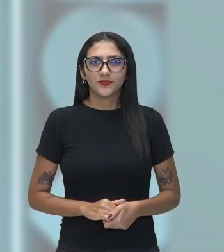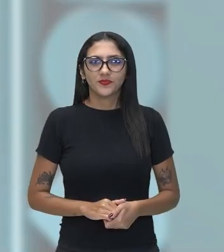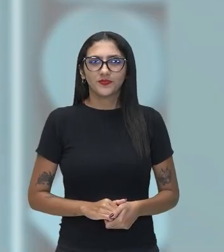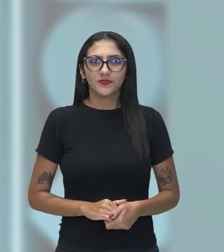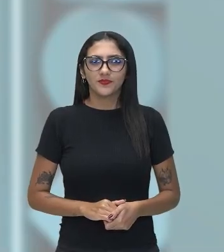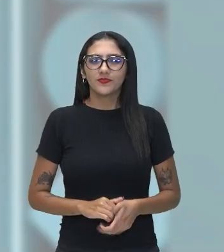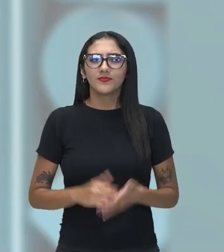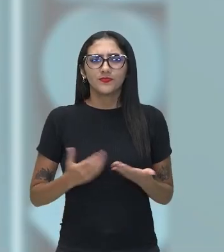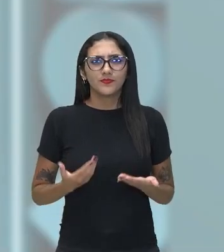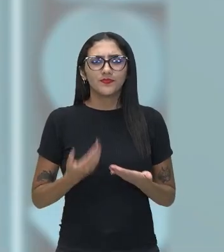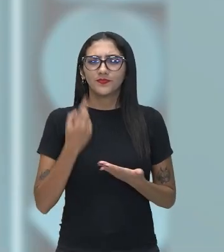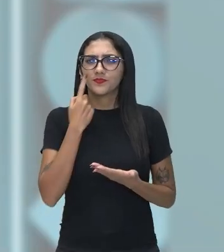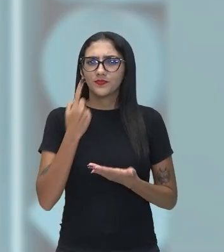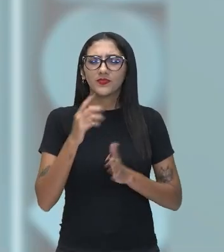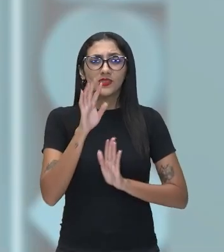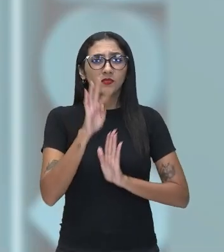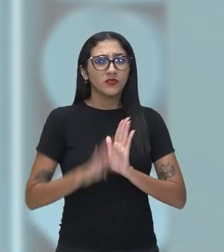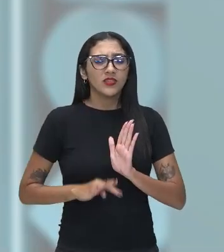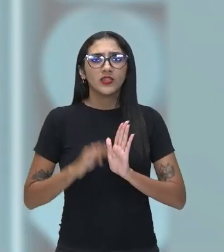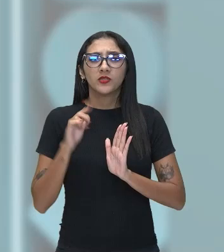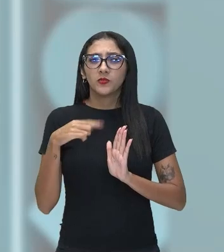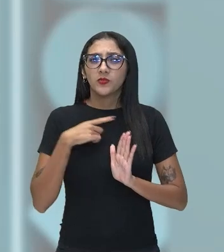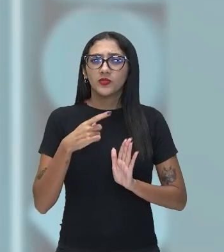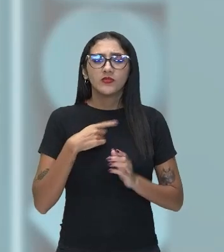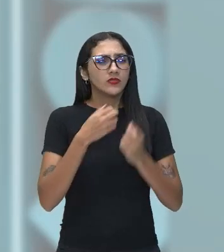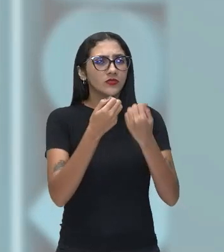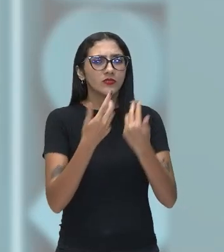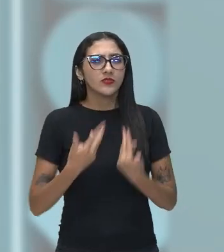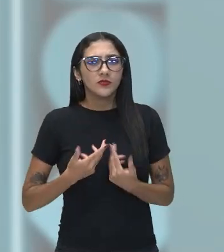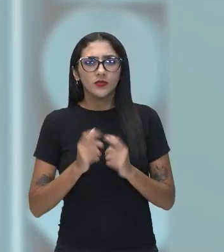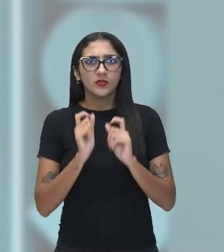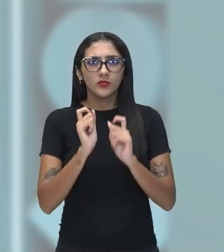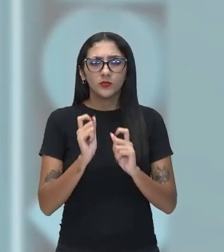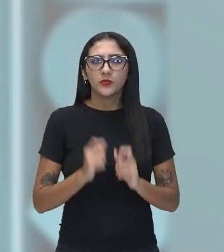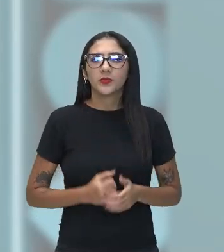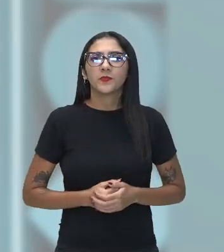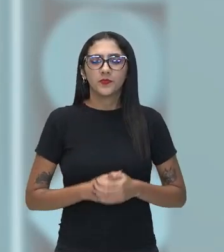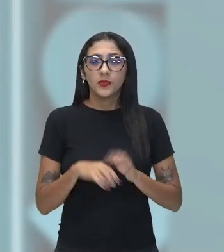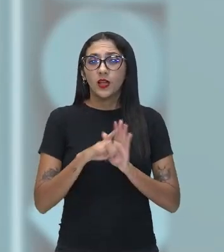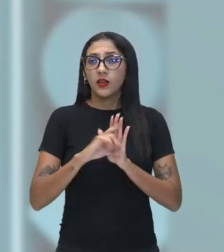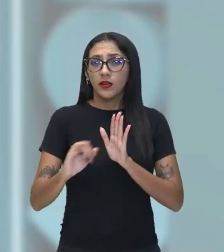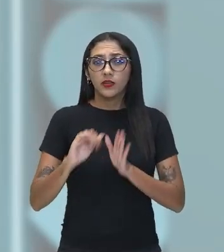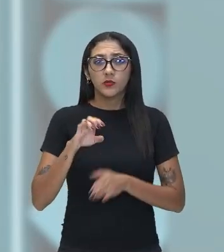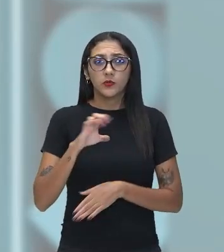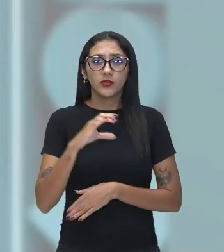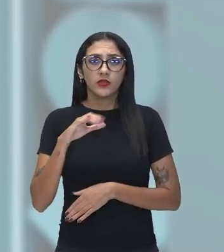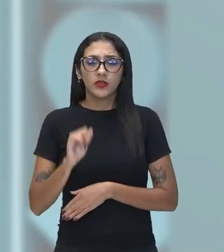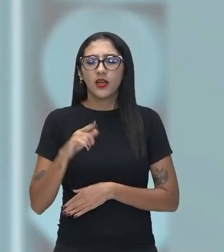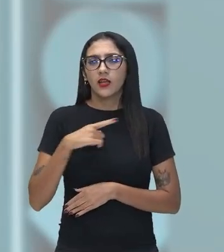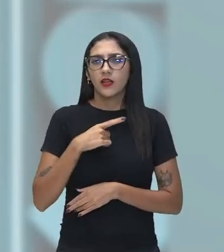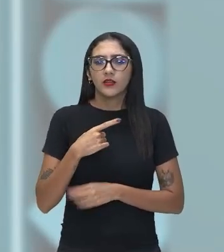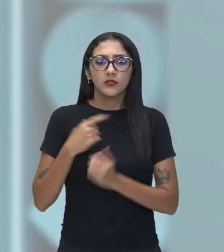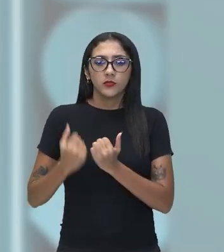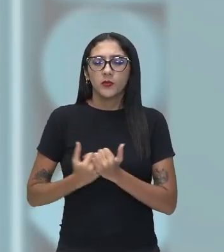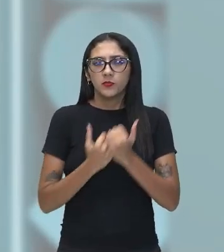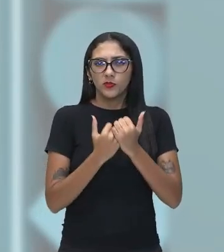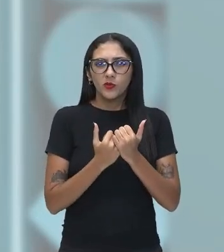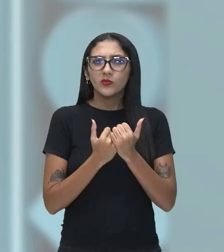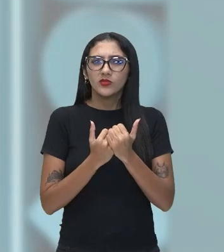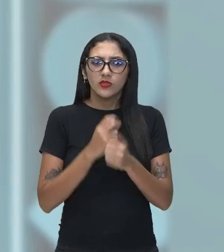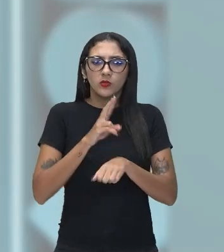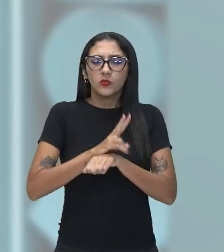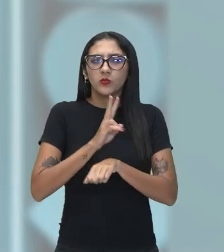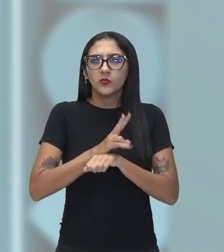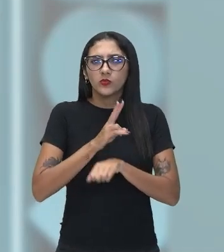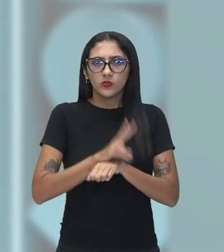Então, o nosso texto aborda exatamente sobre a criação do Estatuto da Criança e do Adolescente, uma lei que ampara a criança